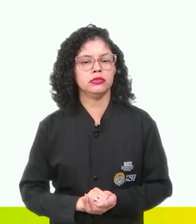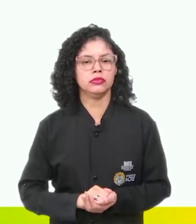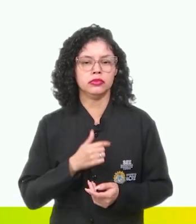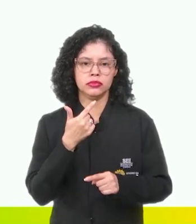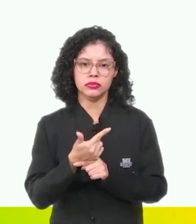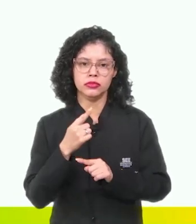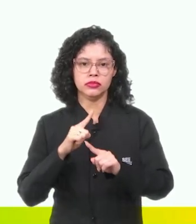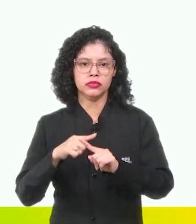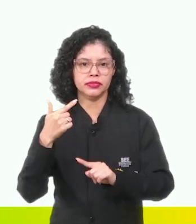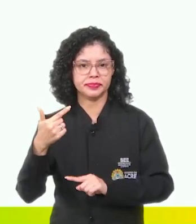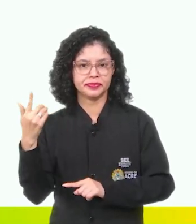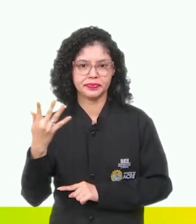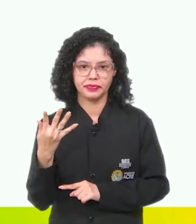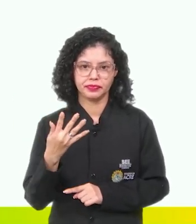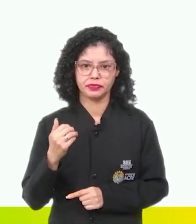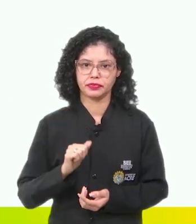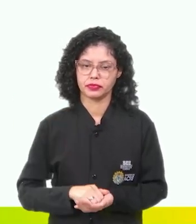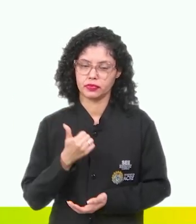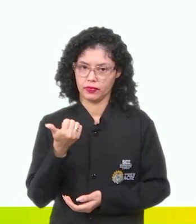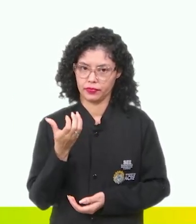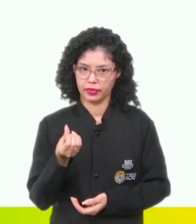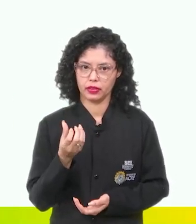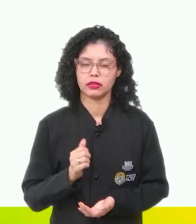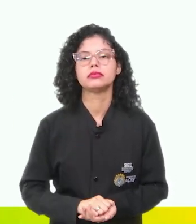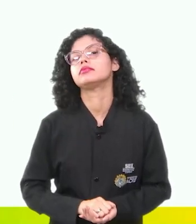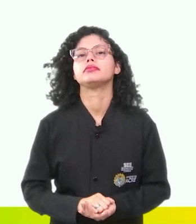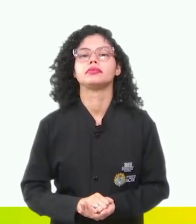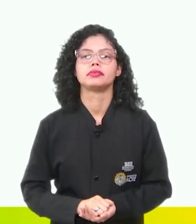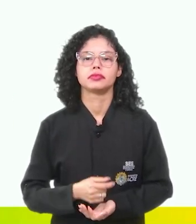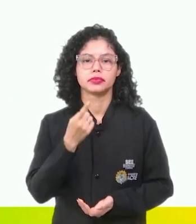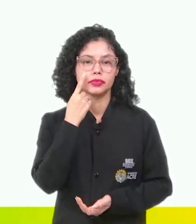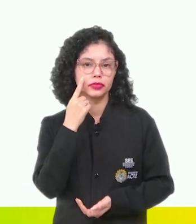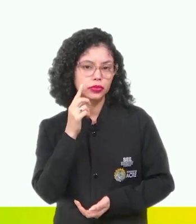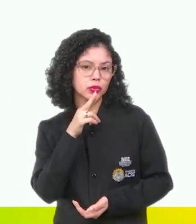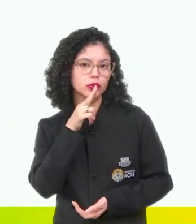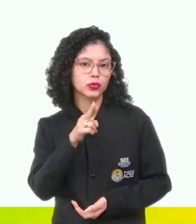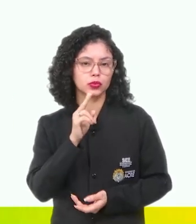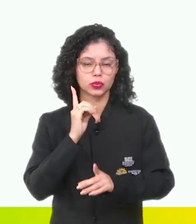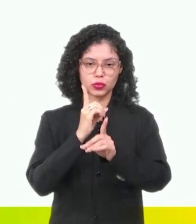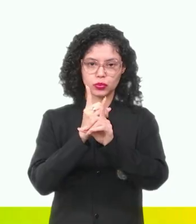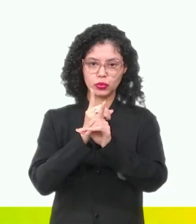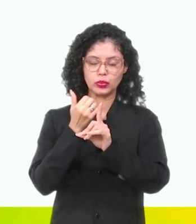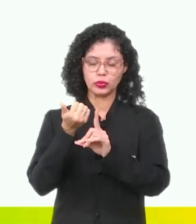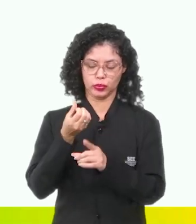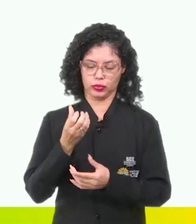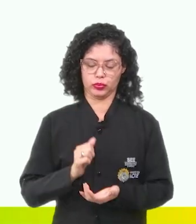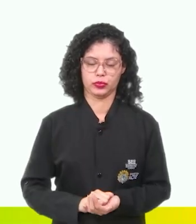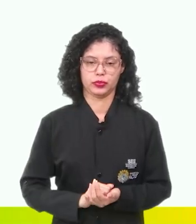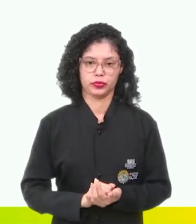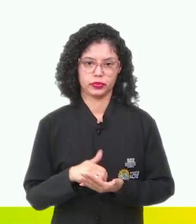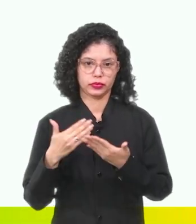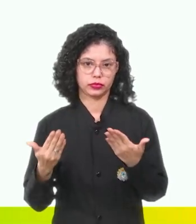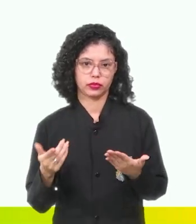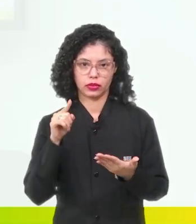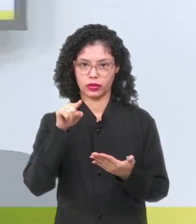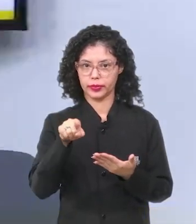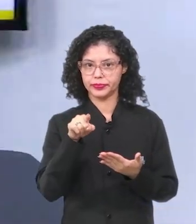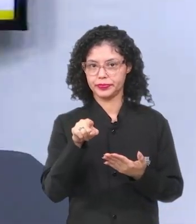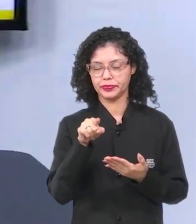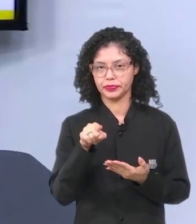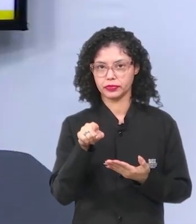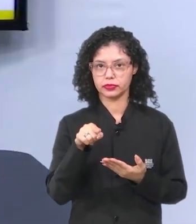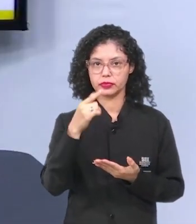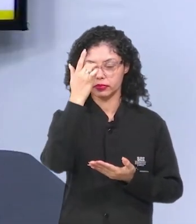2, 4. 4 vezes 4, 16. Olha só o resultado que a gente obteve. Então, desse jeito,